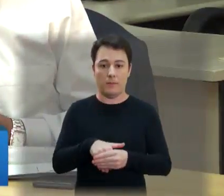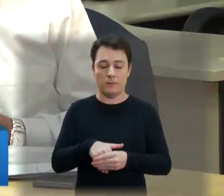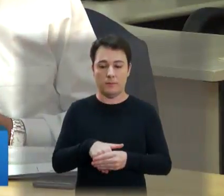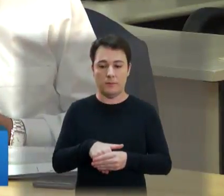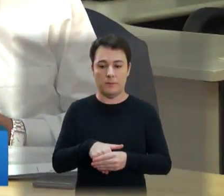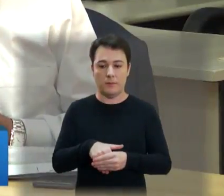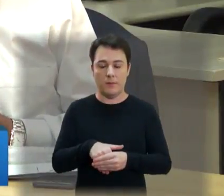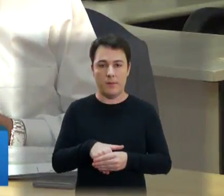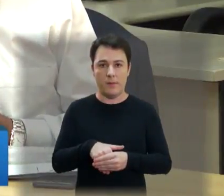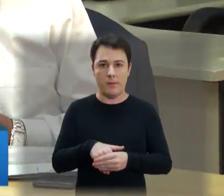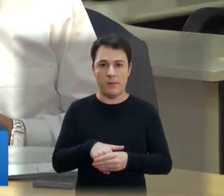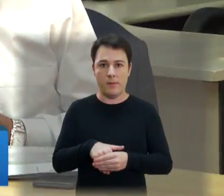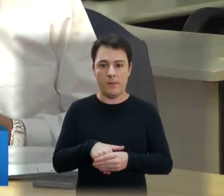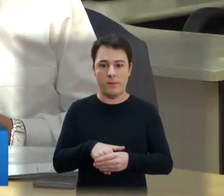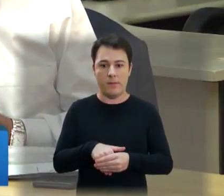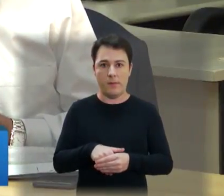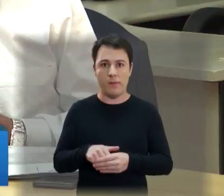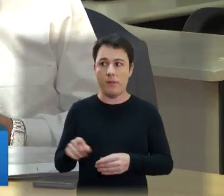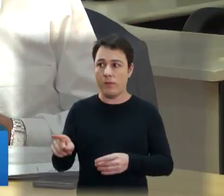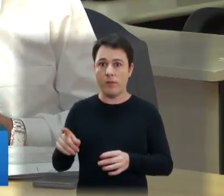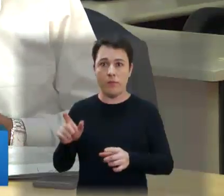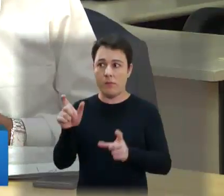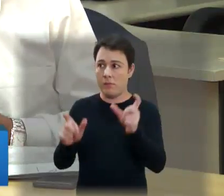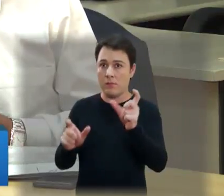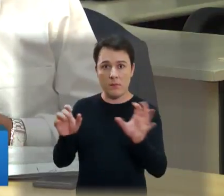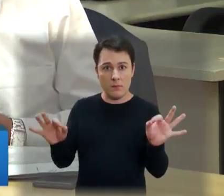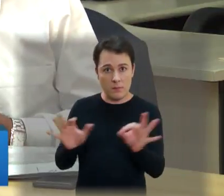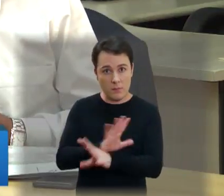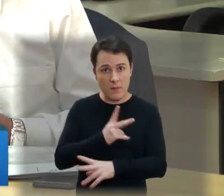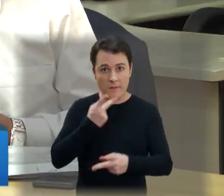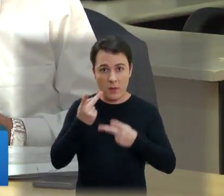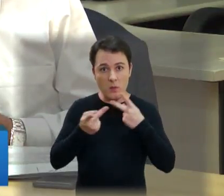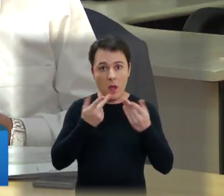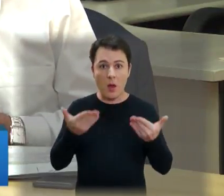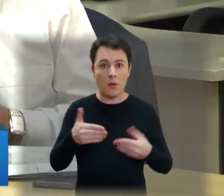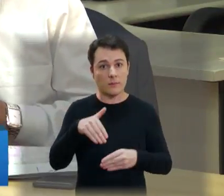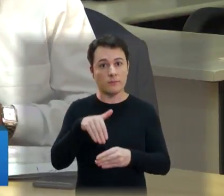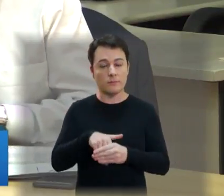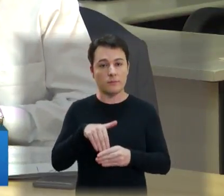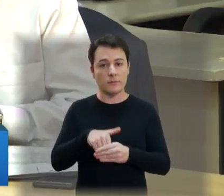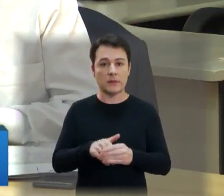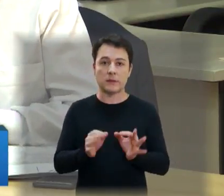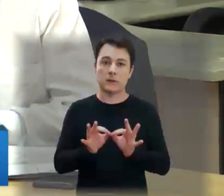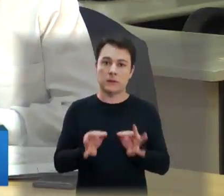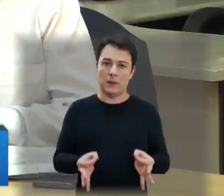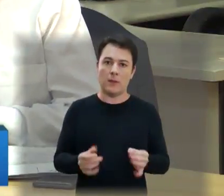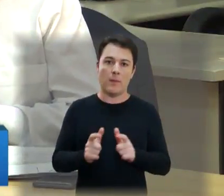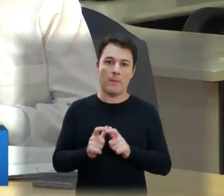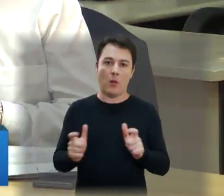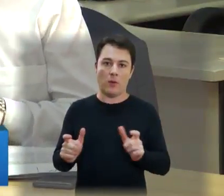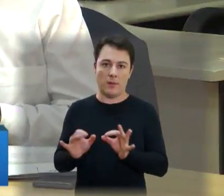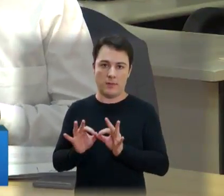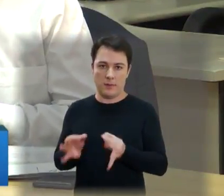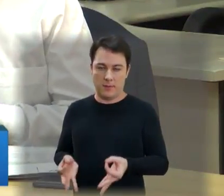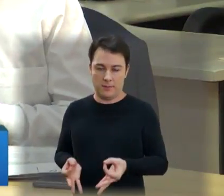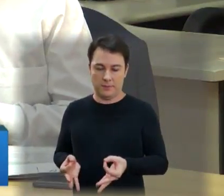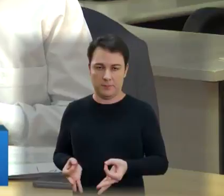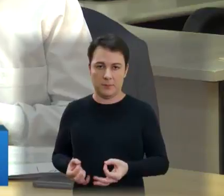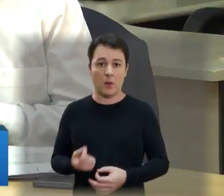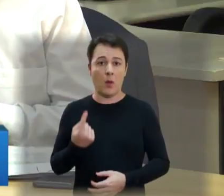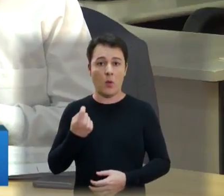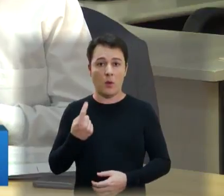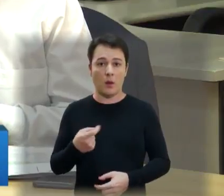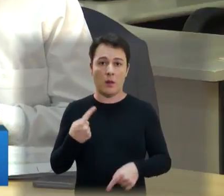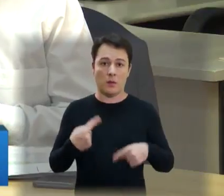aí a fala, a discussão do projeto, vamos para a votação. Ela é simbólica, maioria simples,